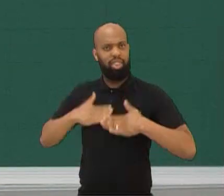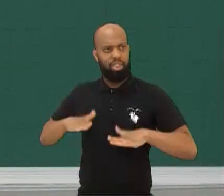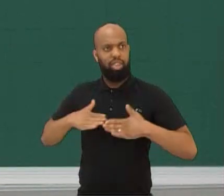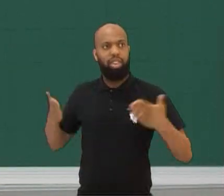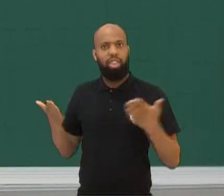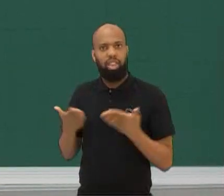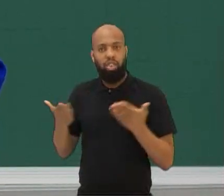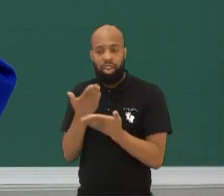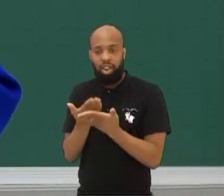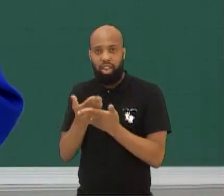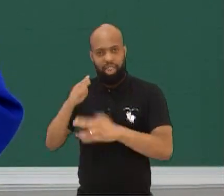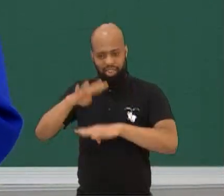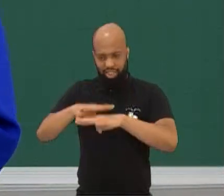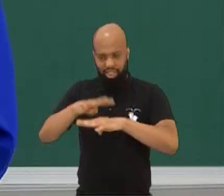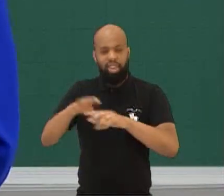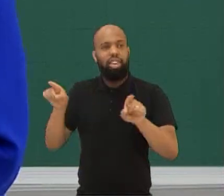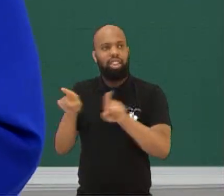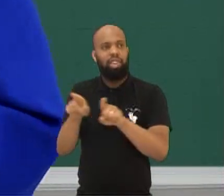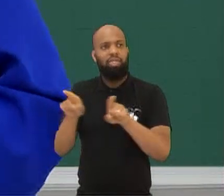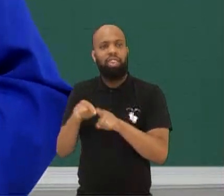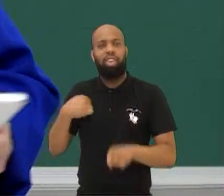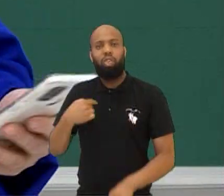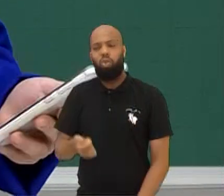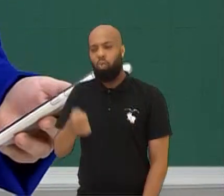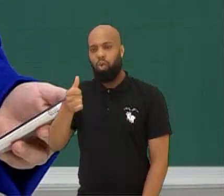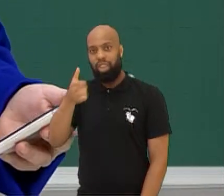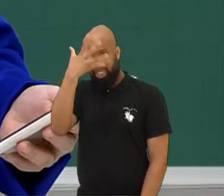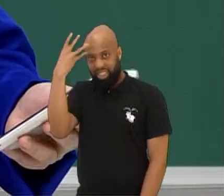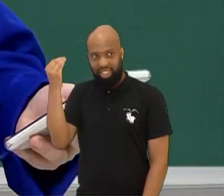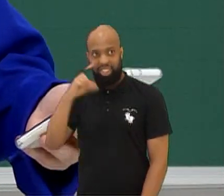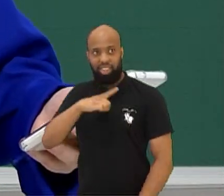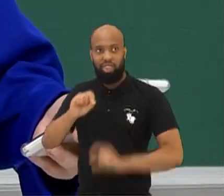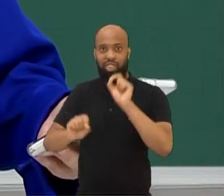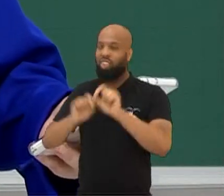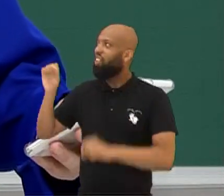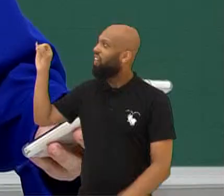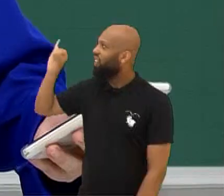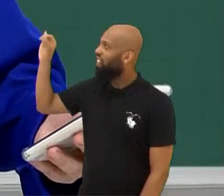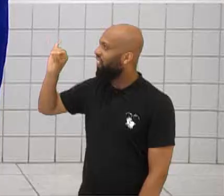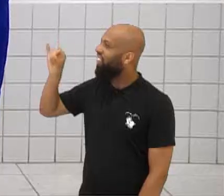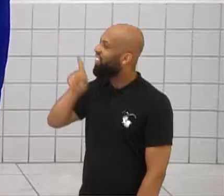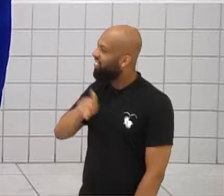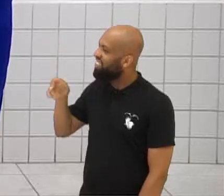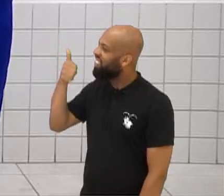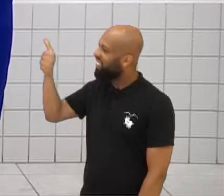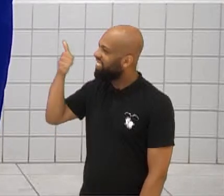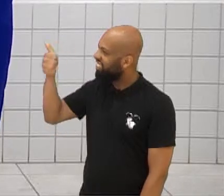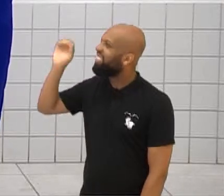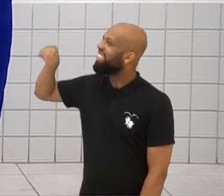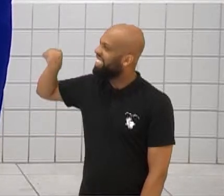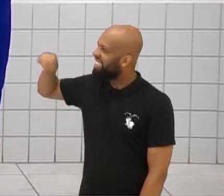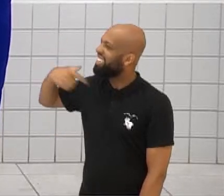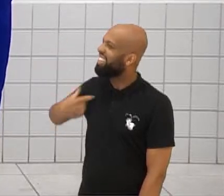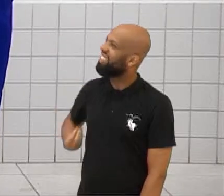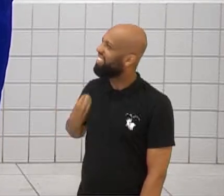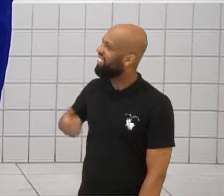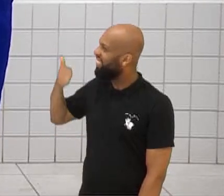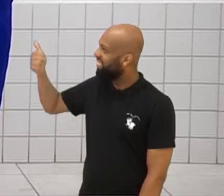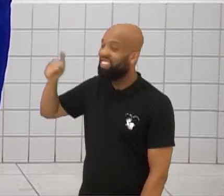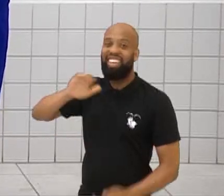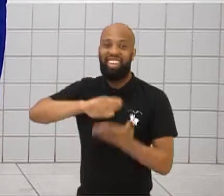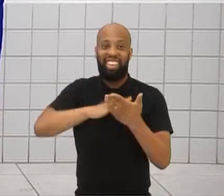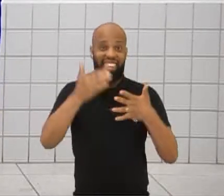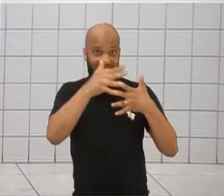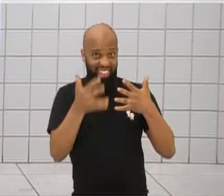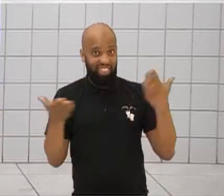agora é aula de matemática. E também, eu já estava esquecendo, professora. Oi, Natan, tudo bem contigo? Esse é o nosso